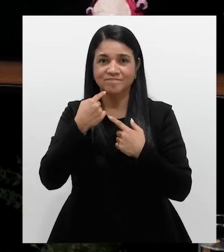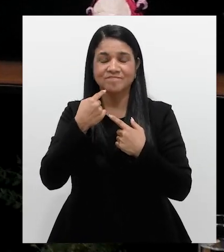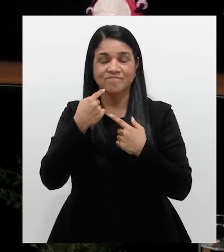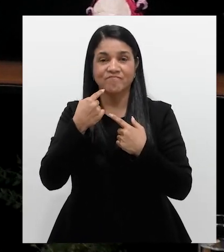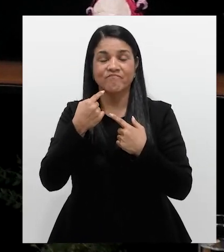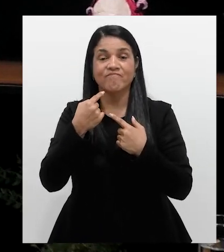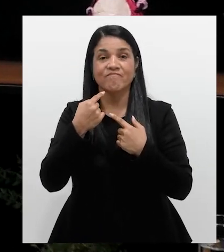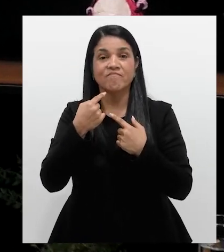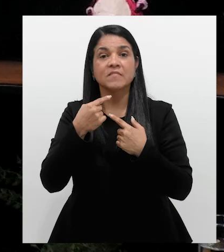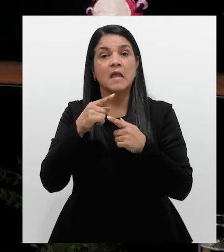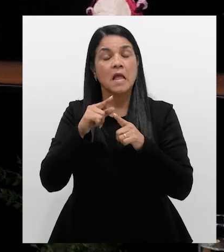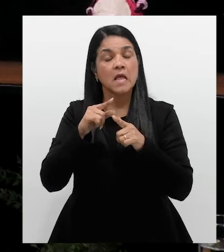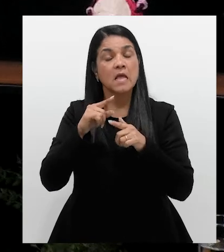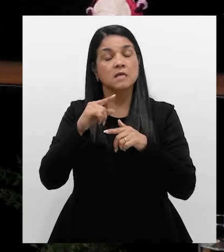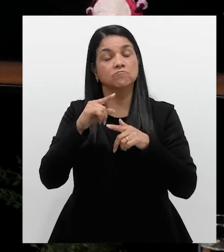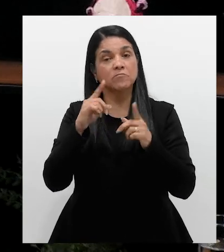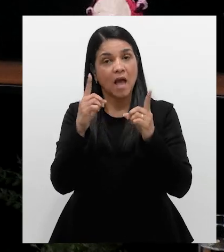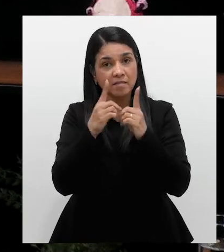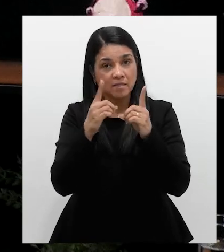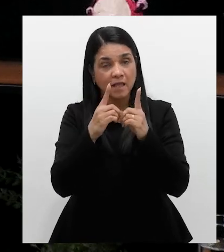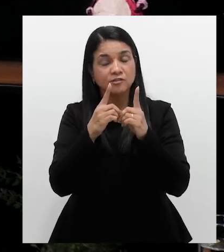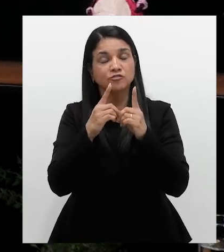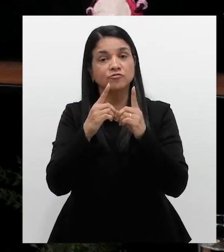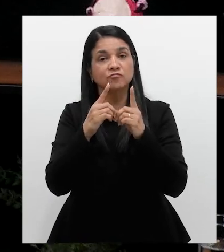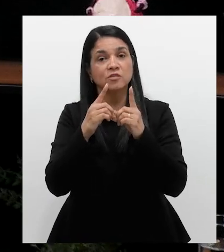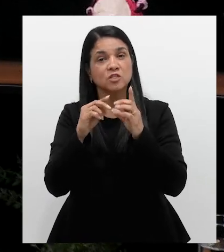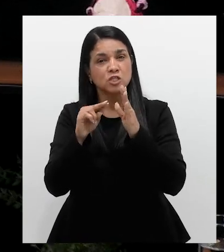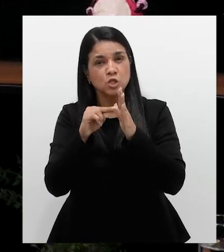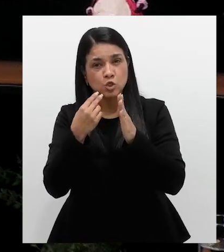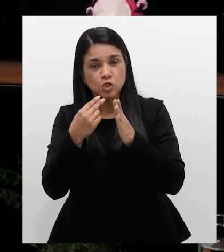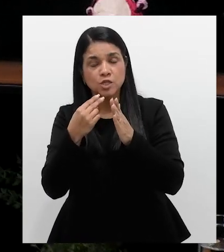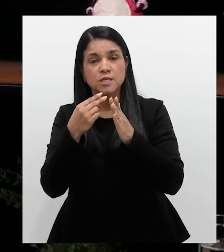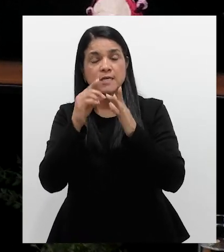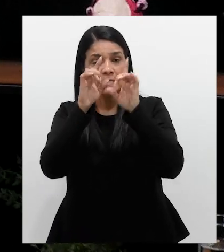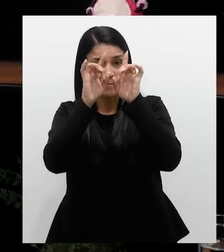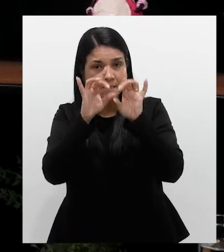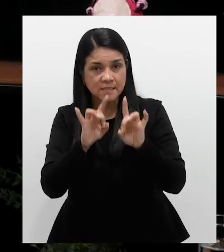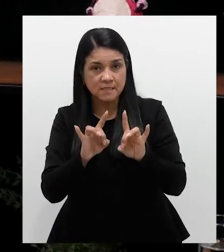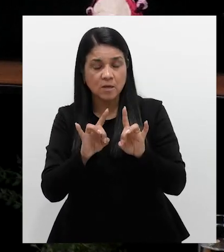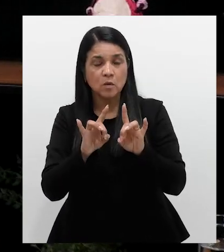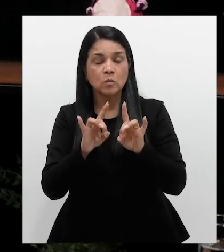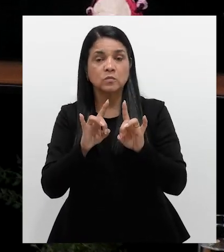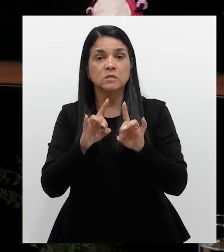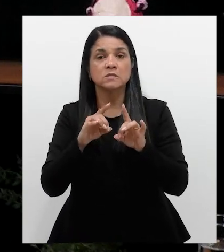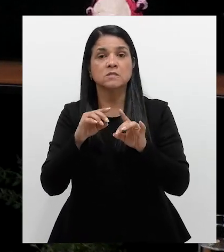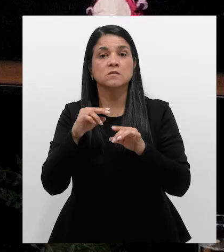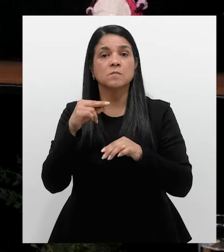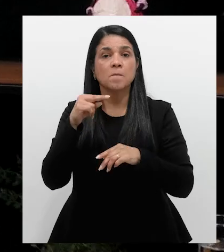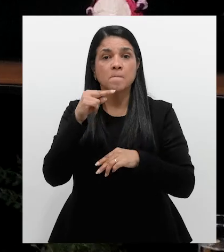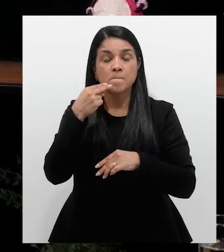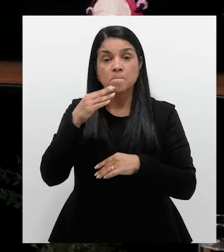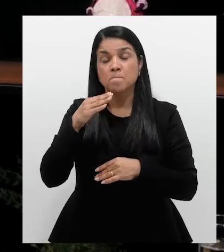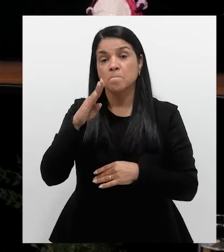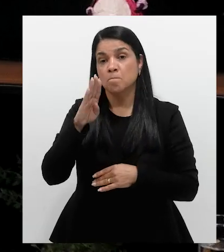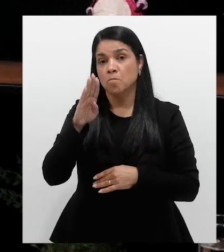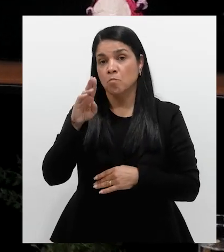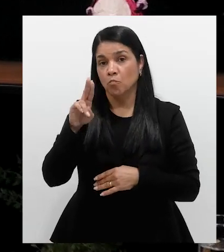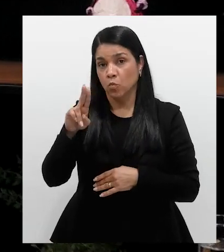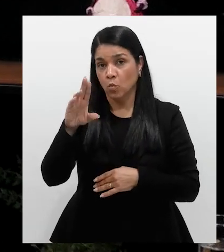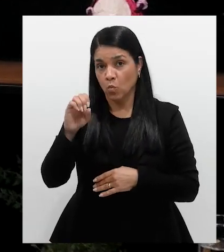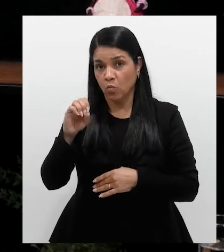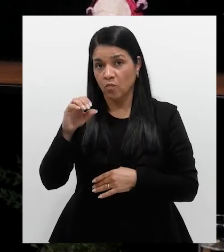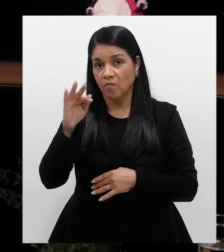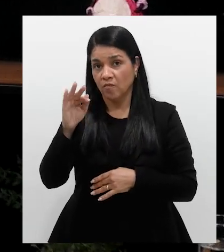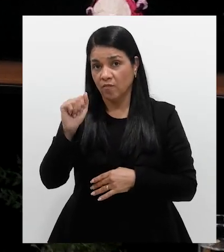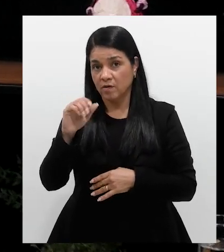da face, quem atua é o cirurgião dentista na especialidade de cirurgia e traumatologia buco-maxilofacial.